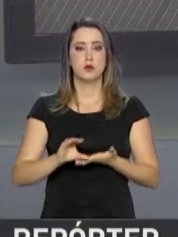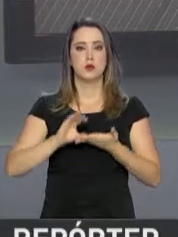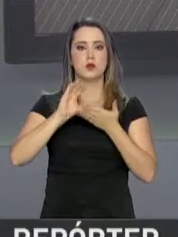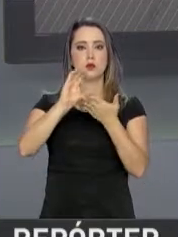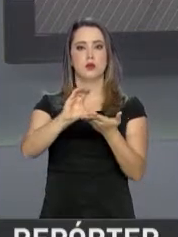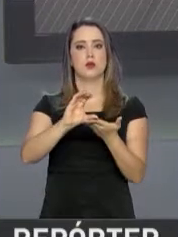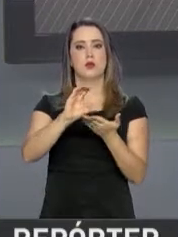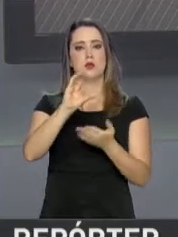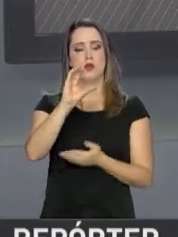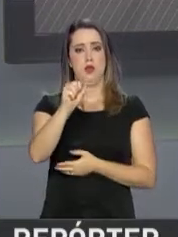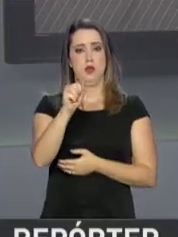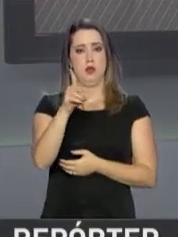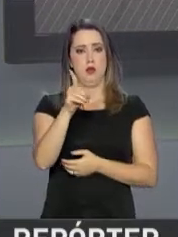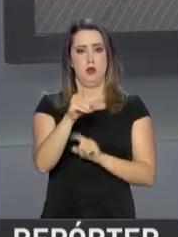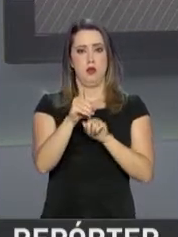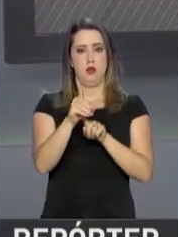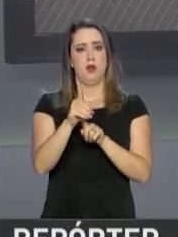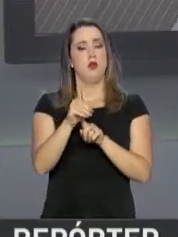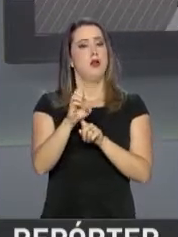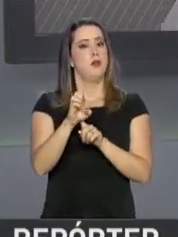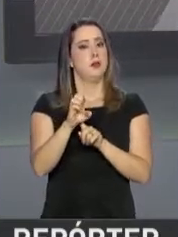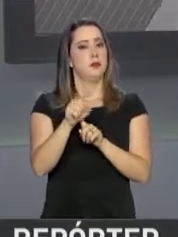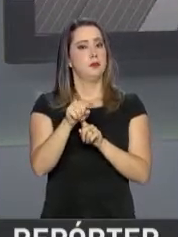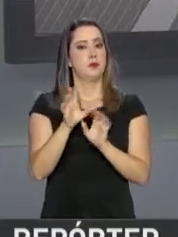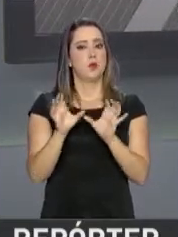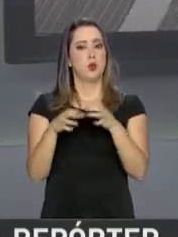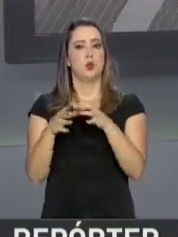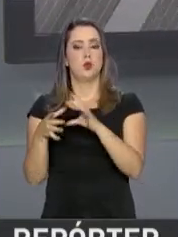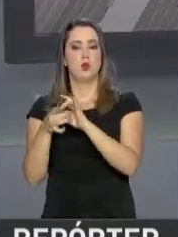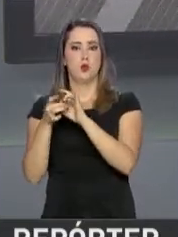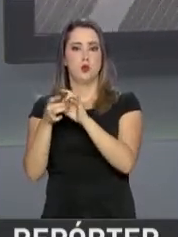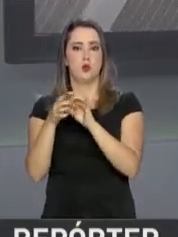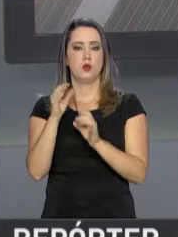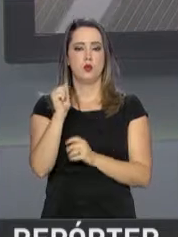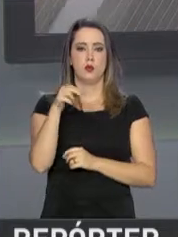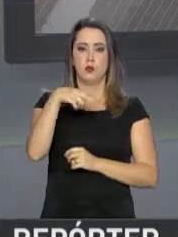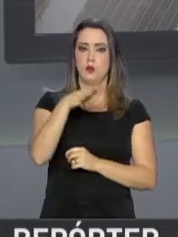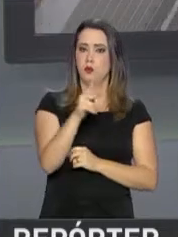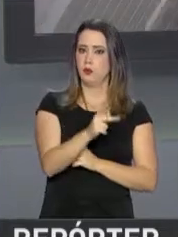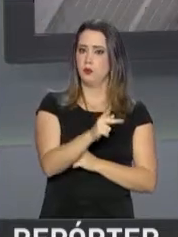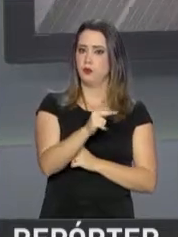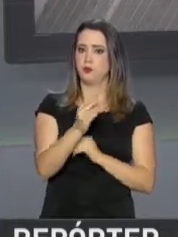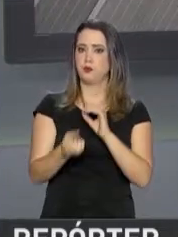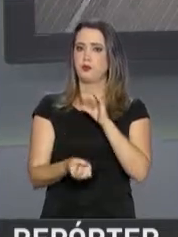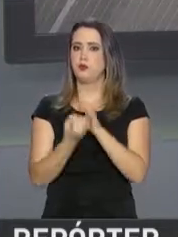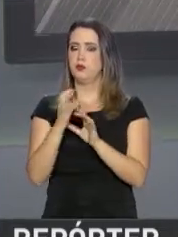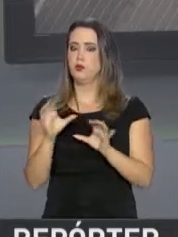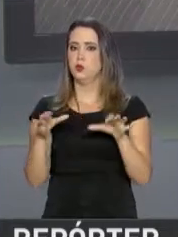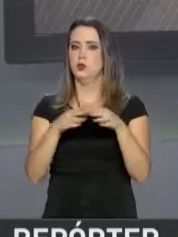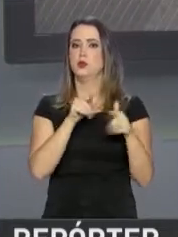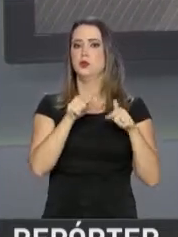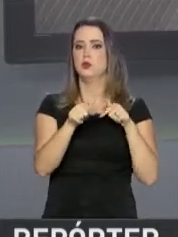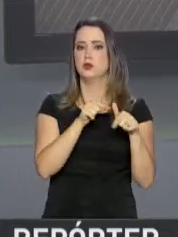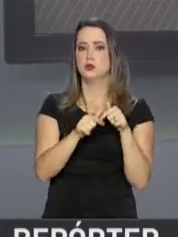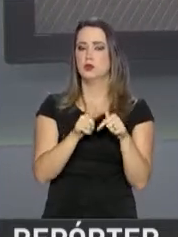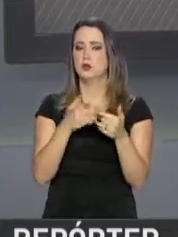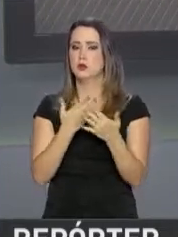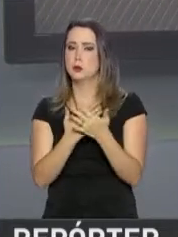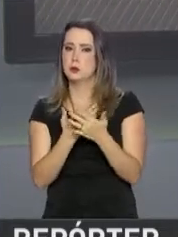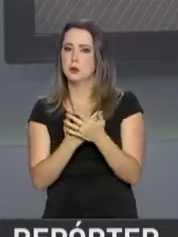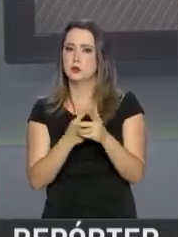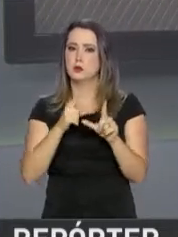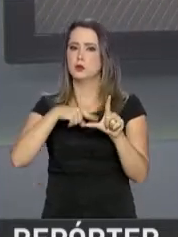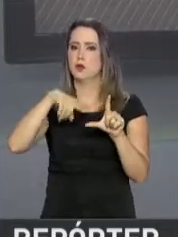Administrativo de Defesa Econômica, o CADE, e a Agência Nacional do Petróleo, ANP, criaram um grupo de trabalho para analisar o